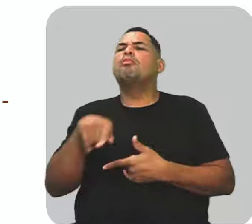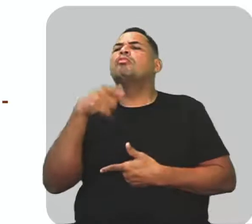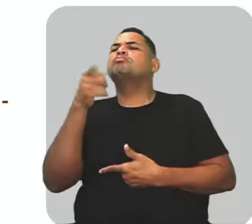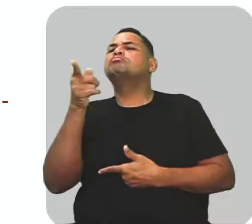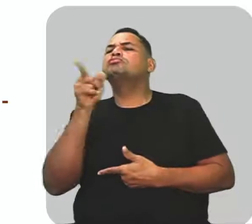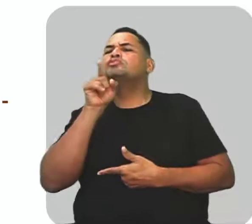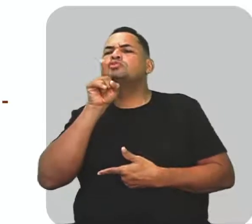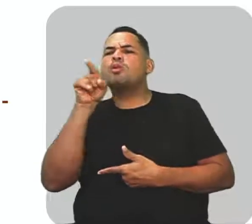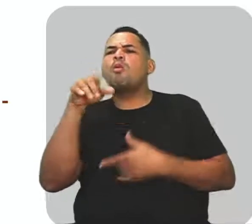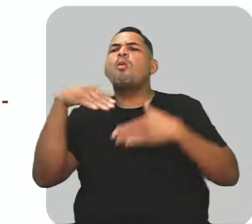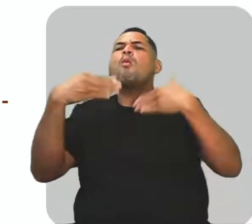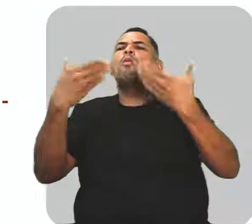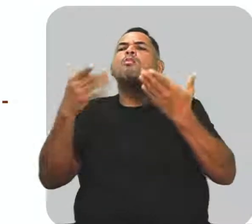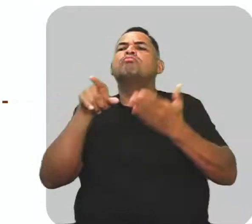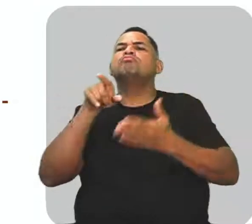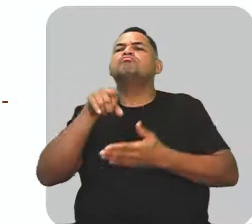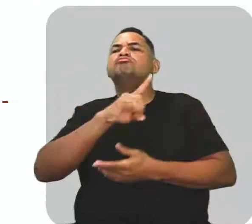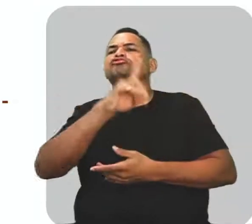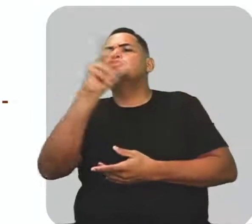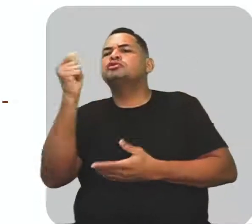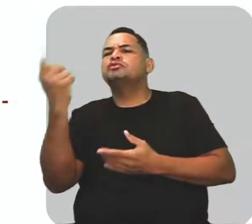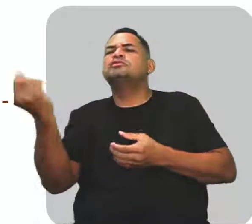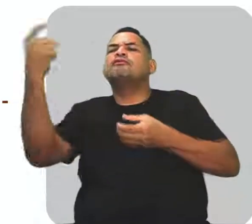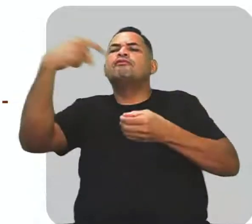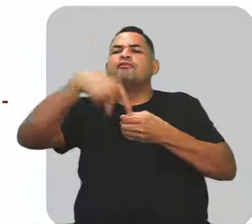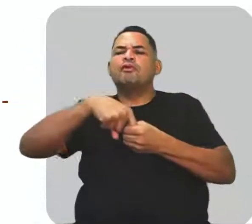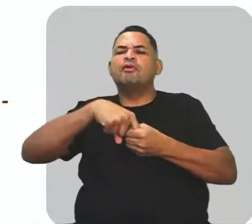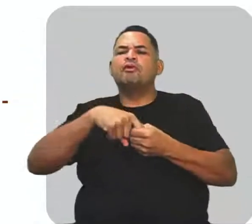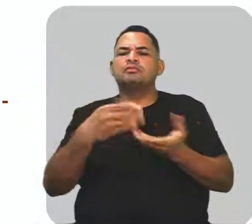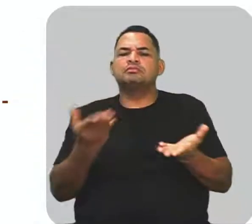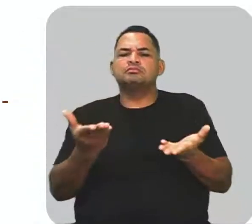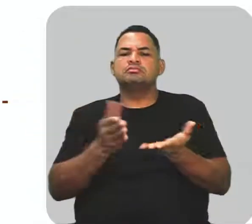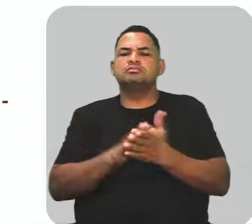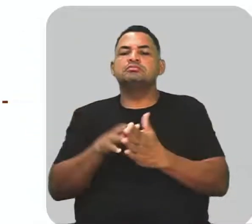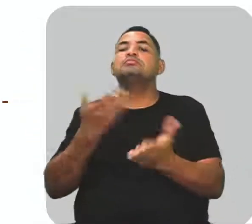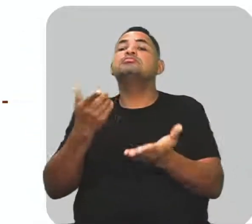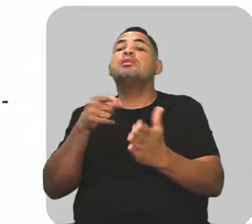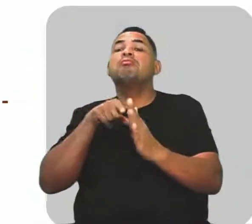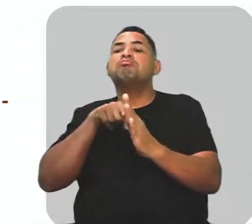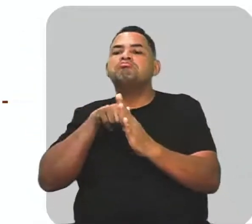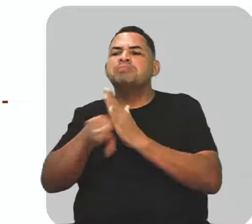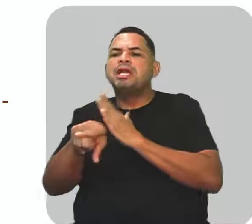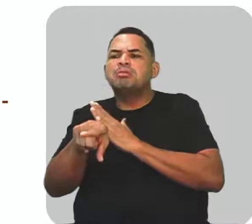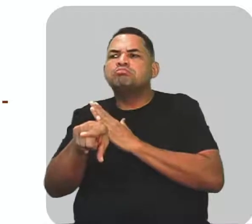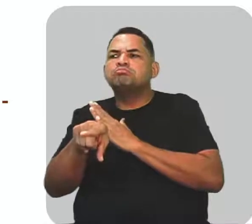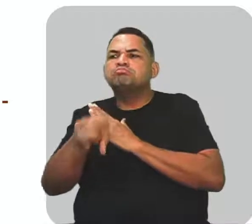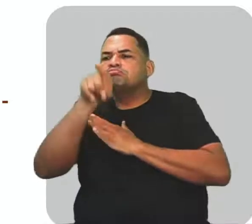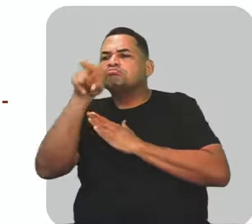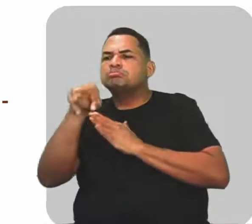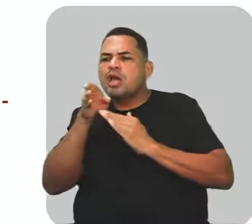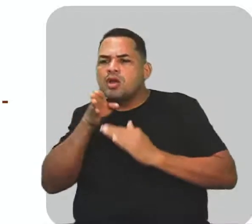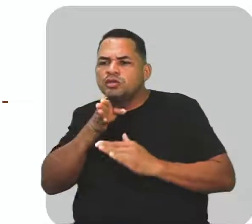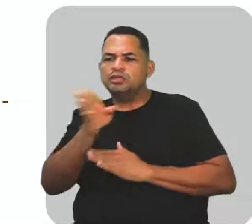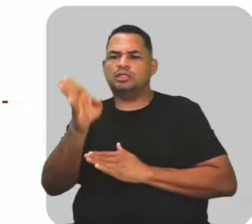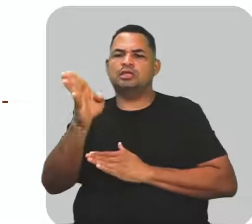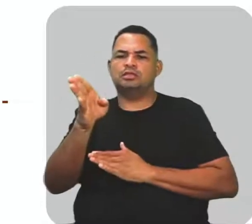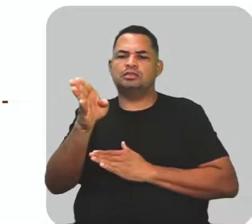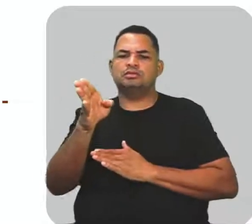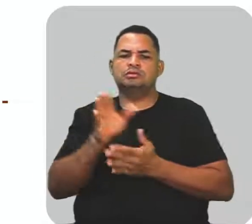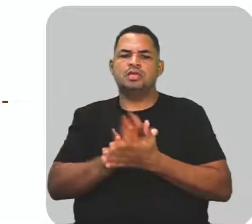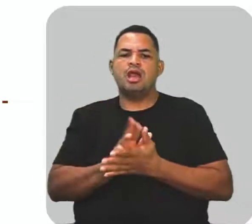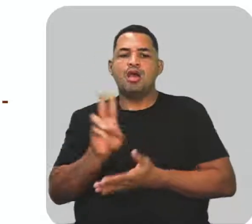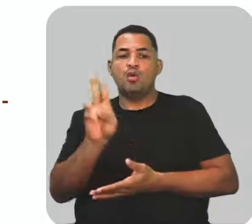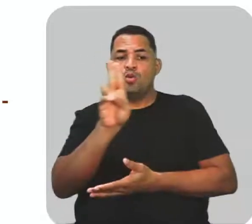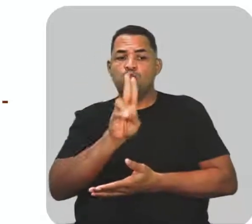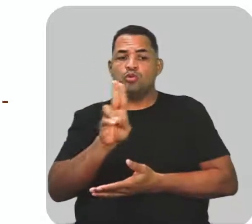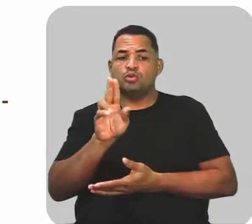volta? Eu estou fazendo o quê? Uma interrogativa direta. Percebo que eu já comecei com o pronome, olha